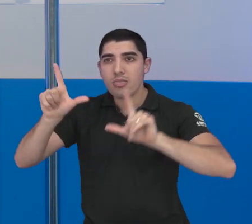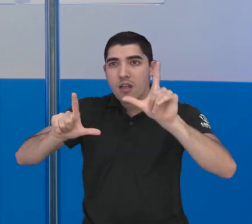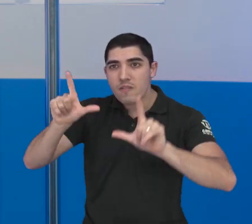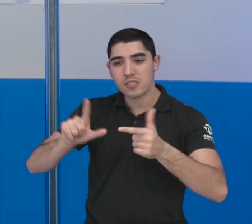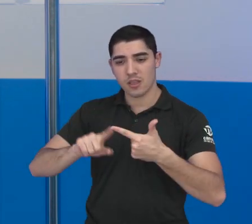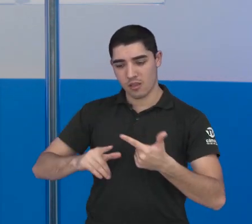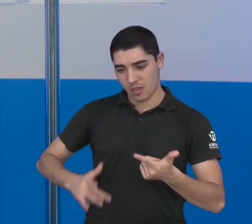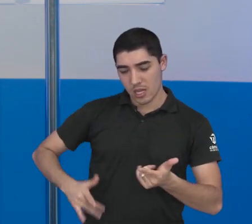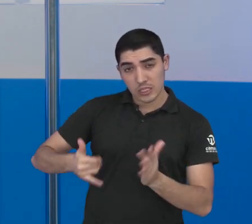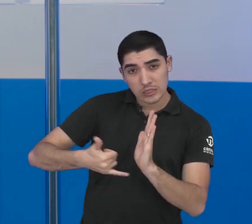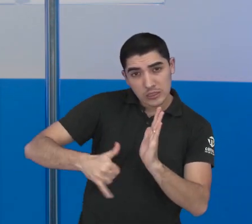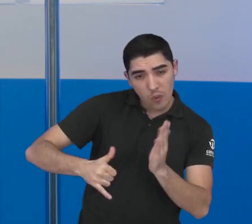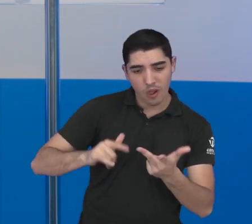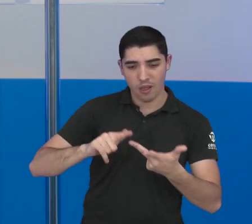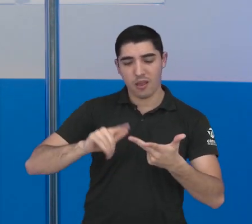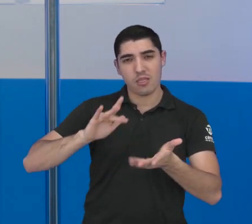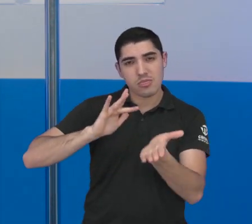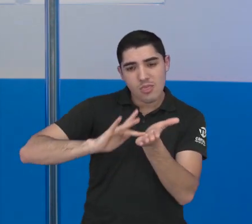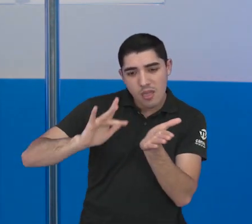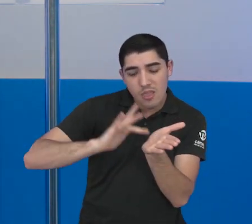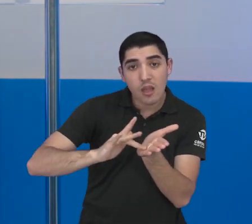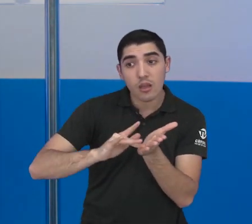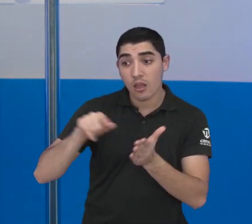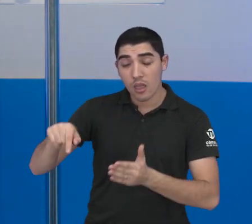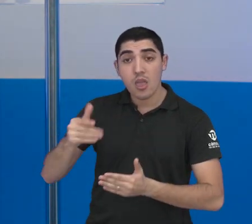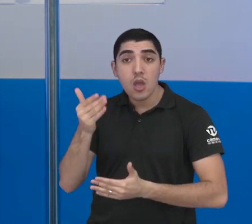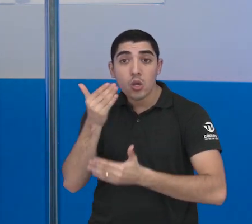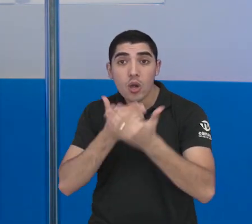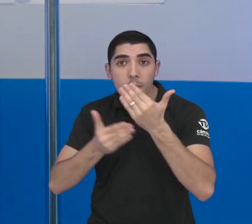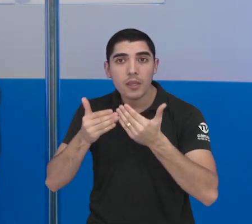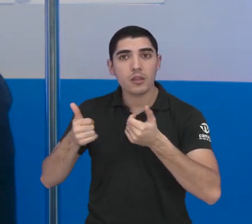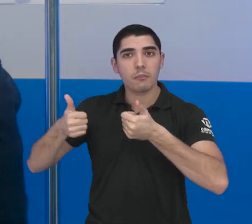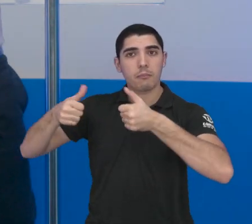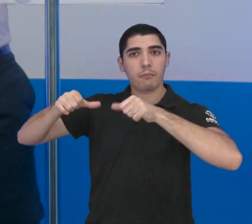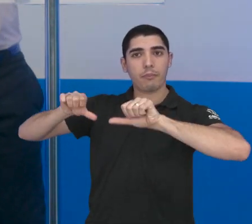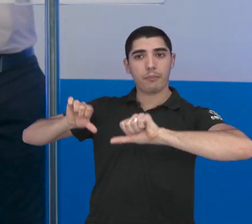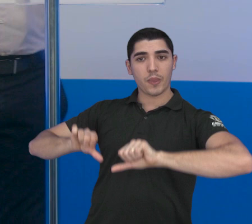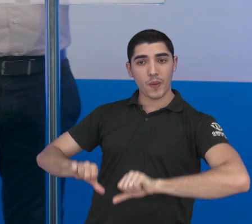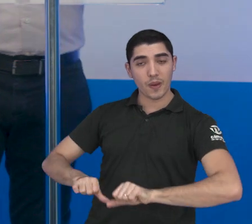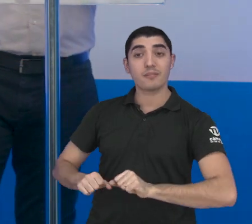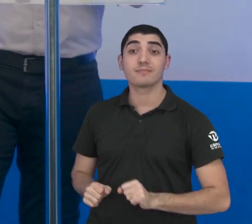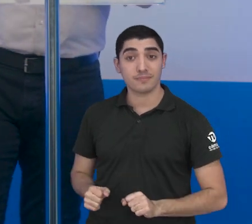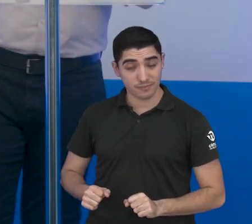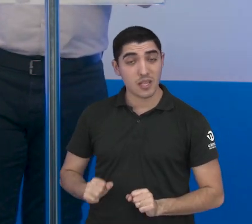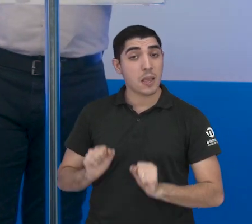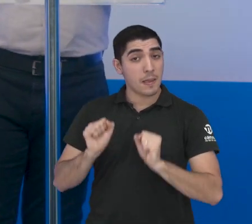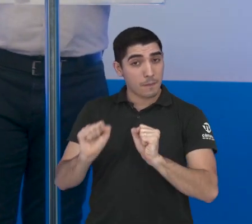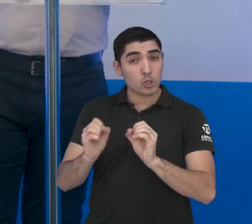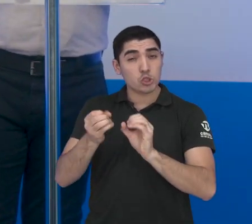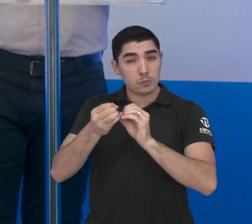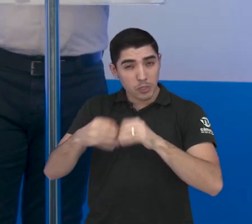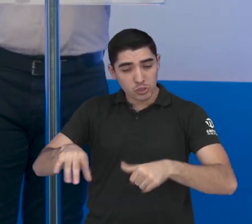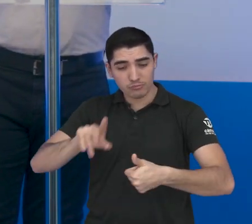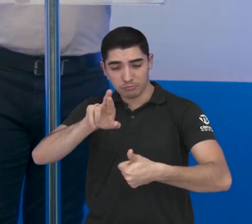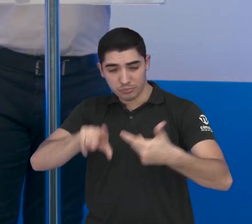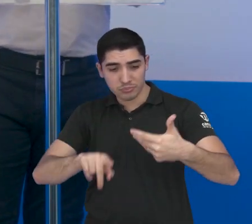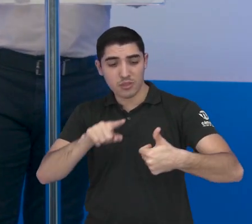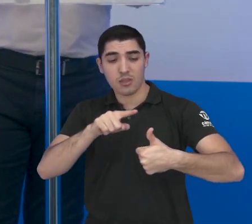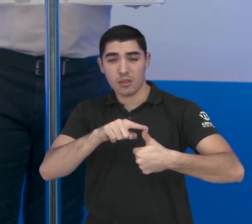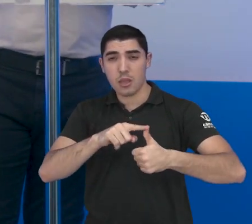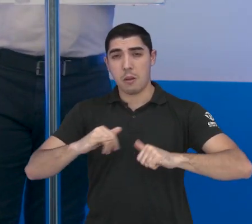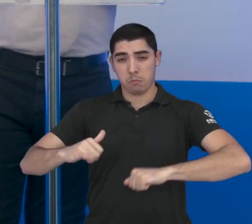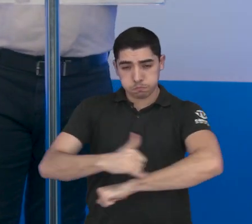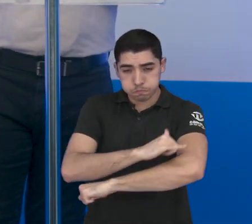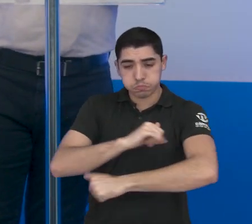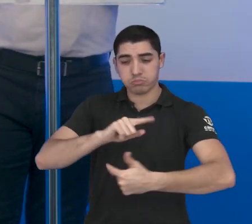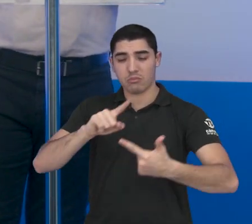TV, tablet ou celular, pior é a qualidade da dieta das crianças e jovens. Isso impacta também outras questões